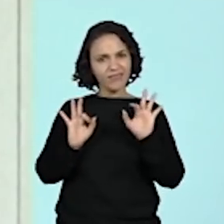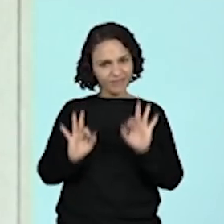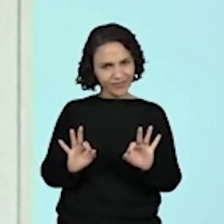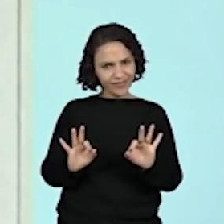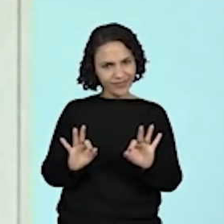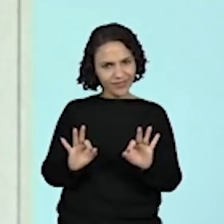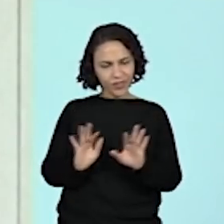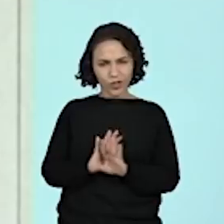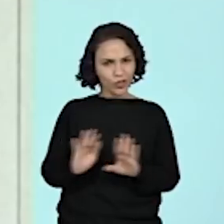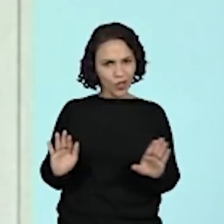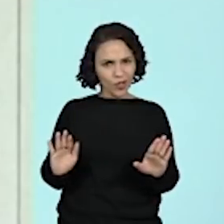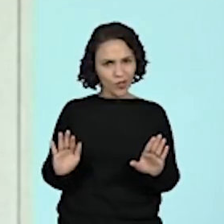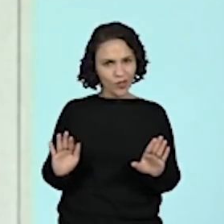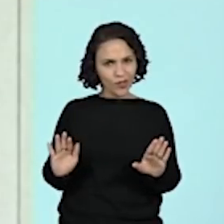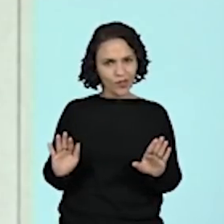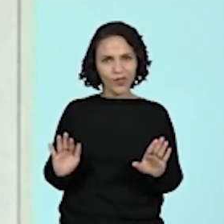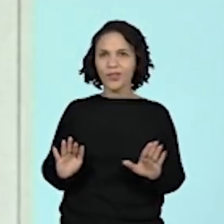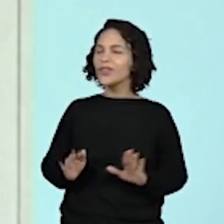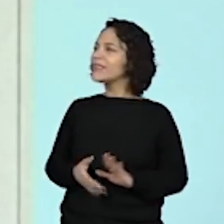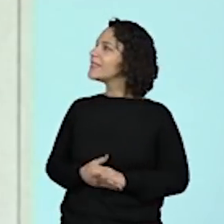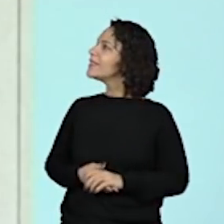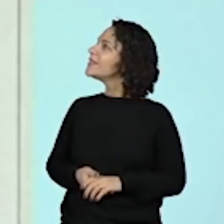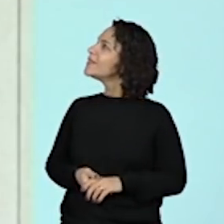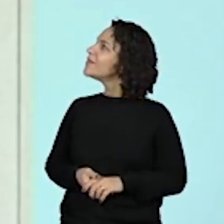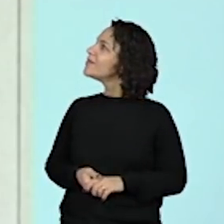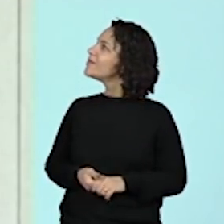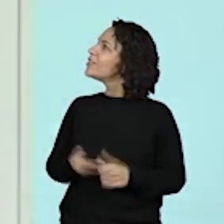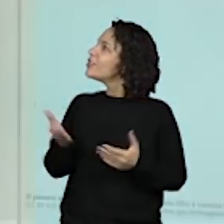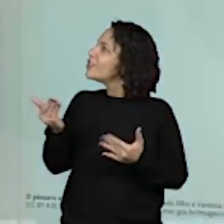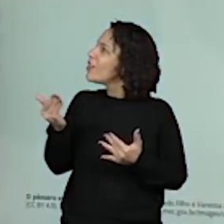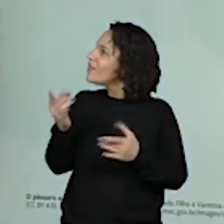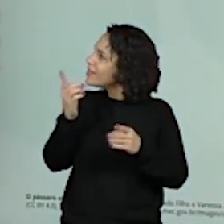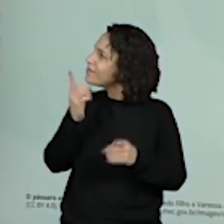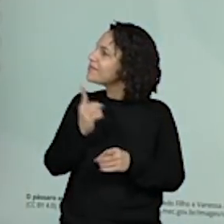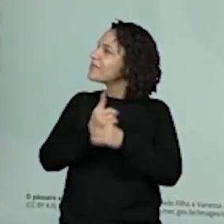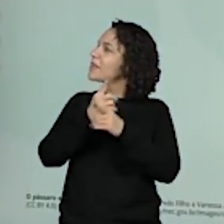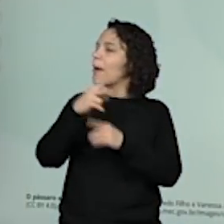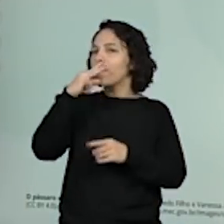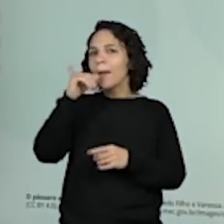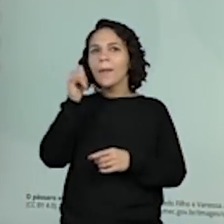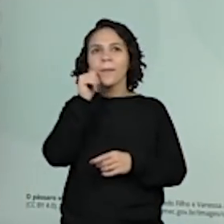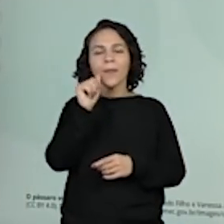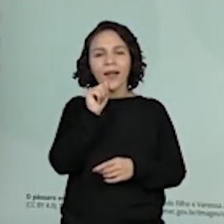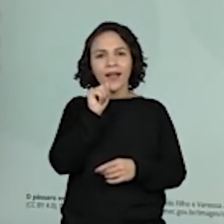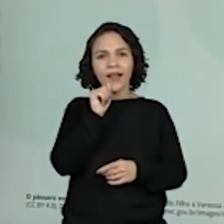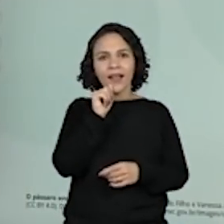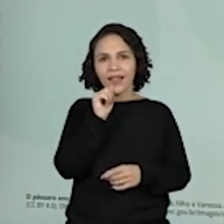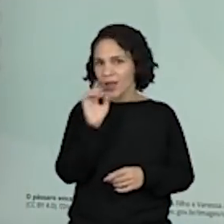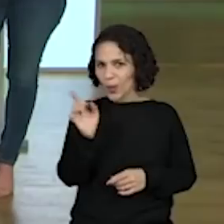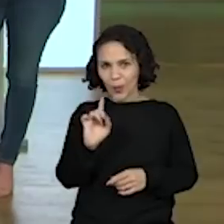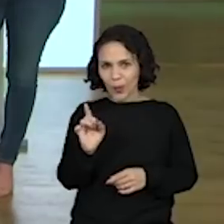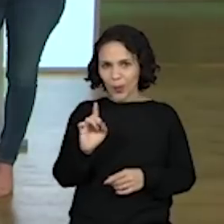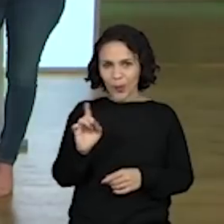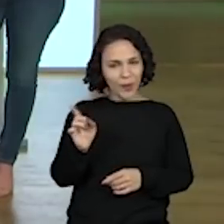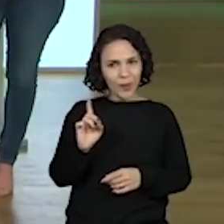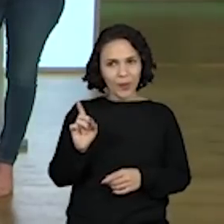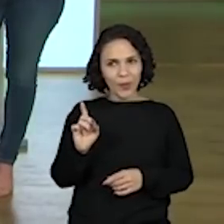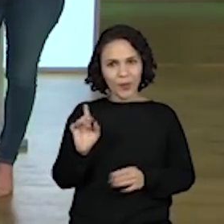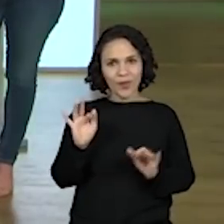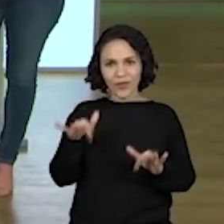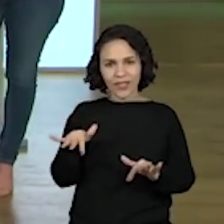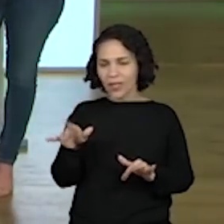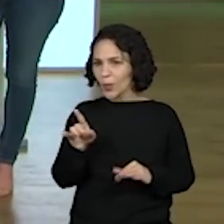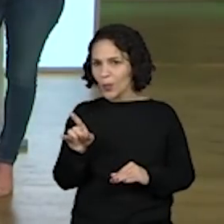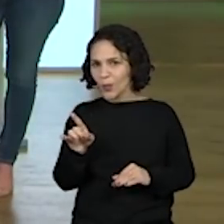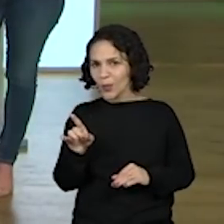final, então, o encontro da jovem com seus pais, o rei e a rainha? Não, não foi o nosso final do